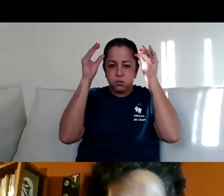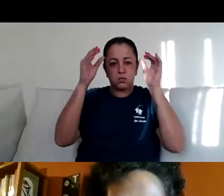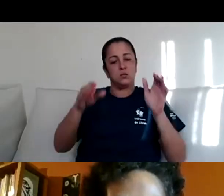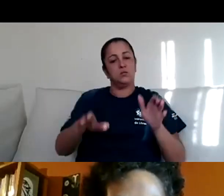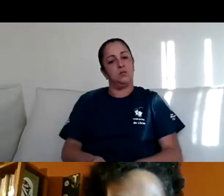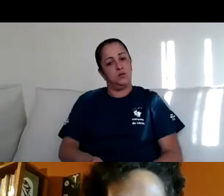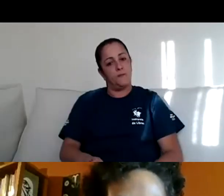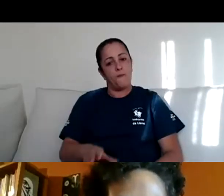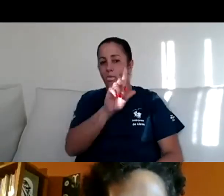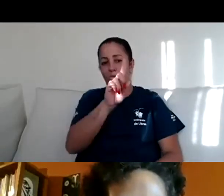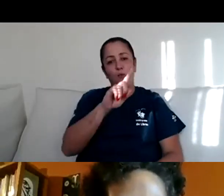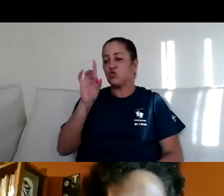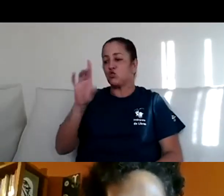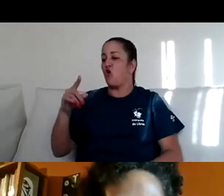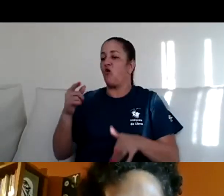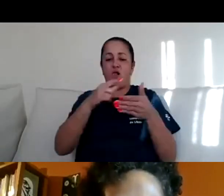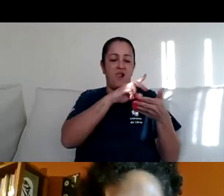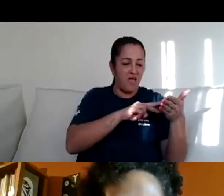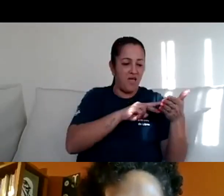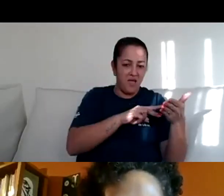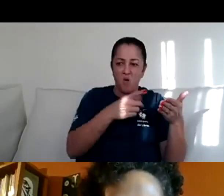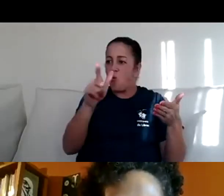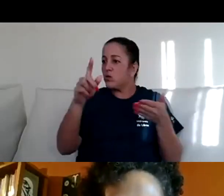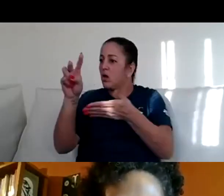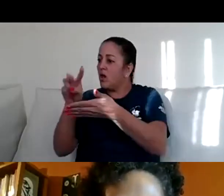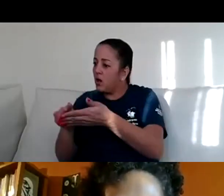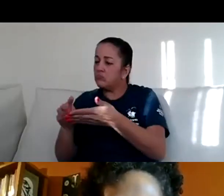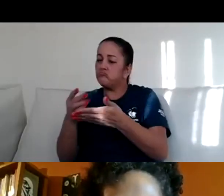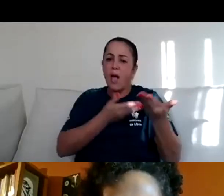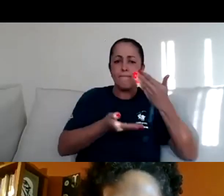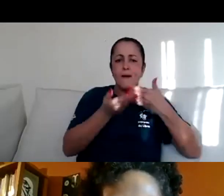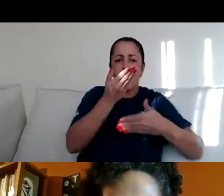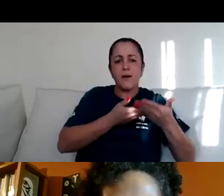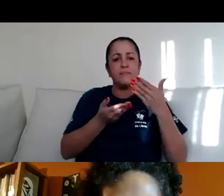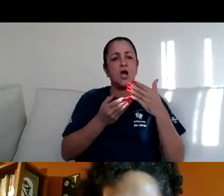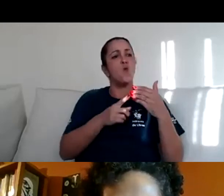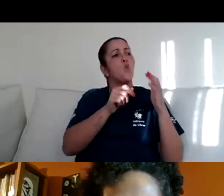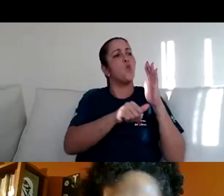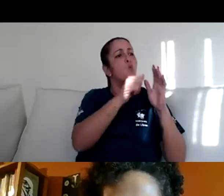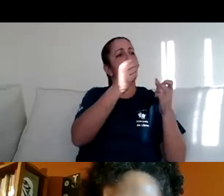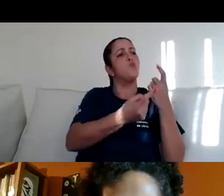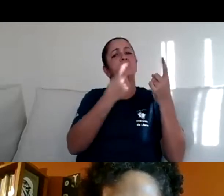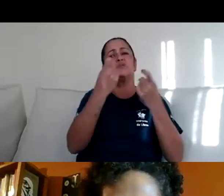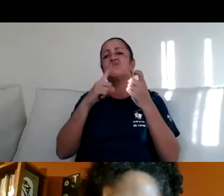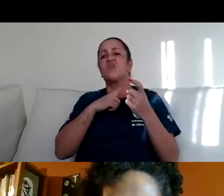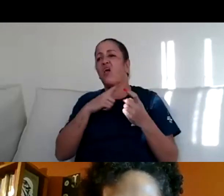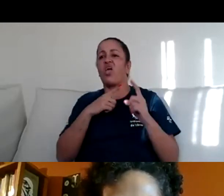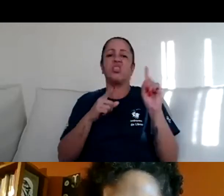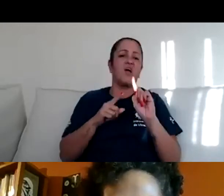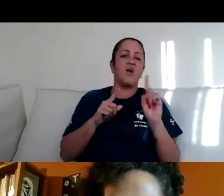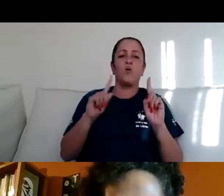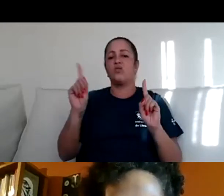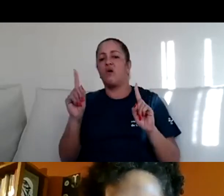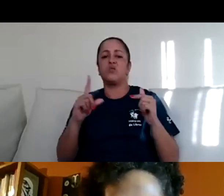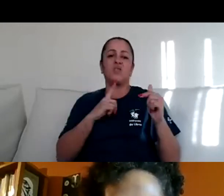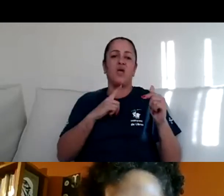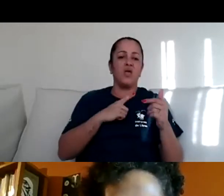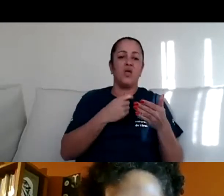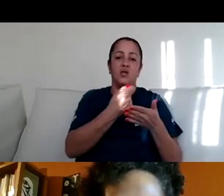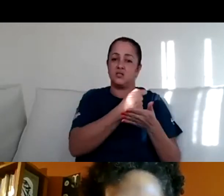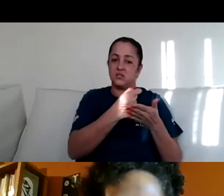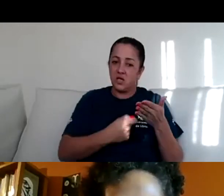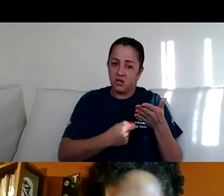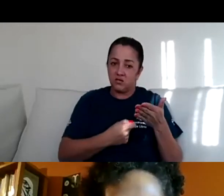não lemos outras? Né? Por que essas obras estão nas bibliotecas e outras não estão? Né? Nem de autoras negras, nem de